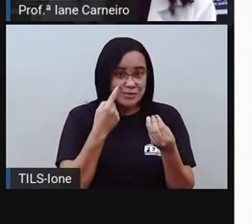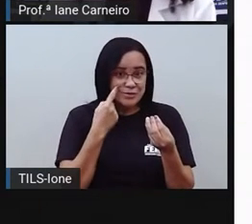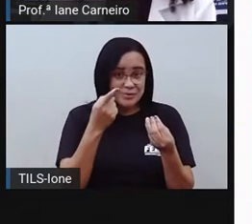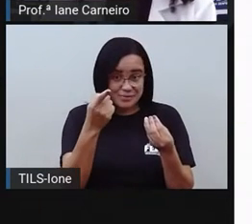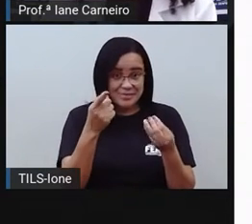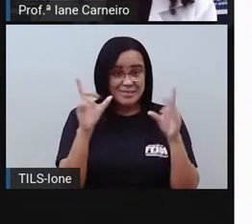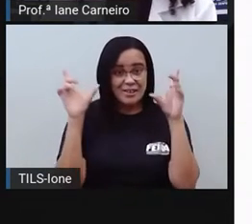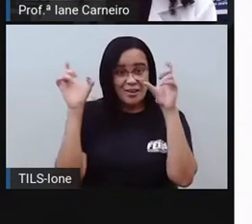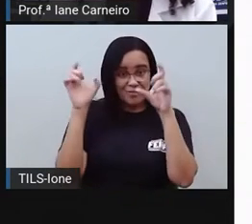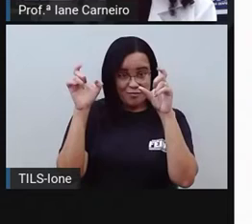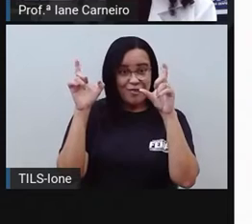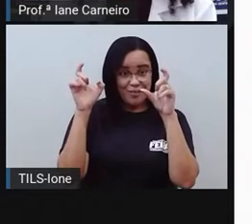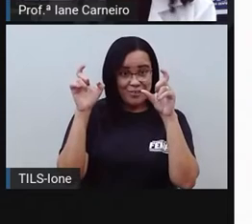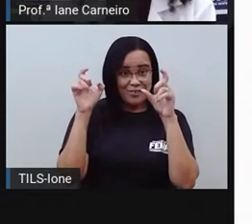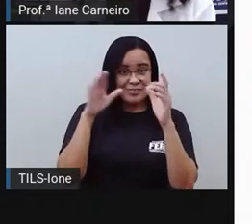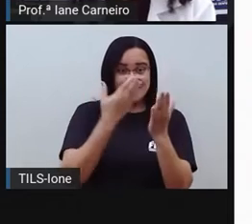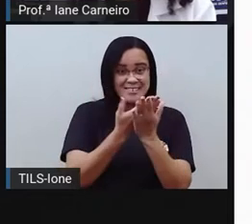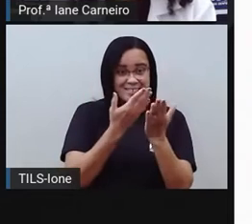Feira. Todo mundo sentadinho, ó, se concentrando na